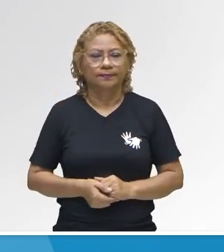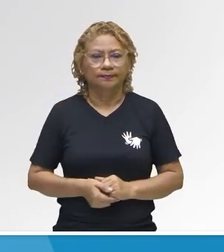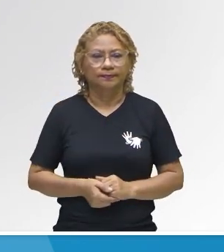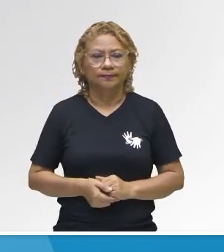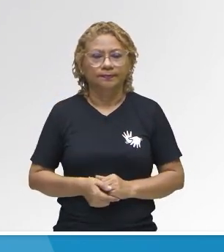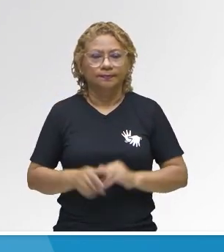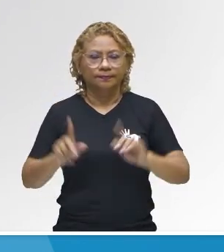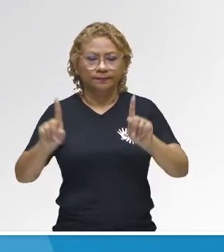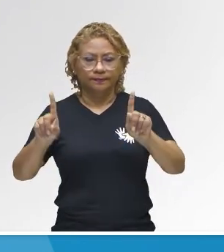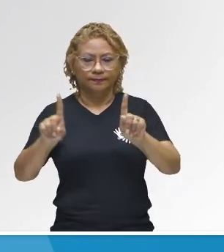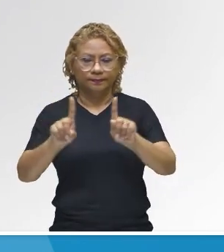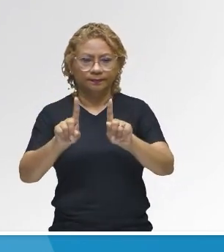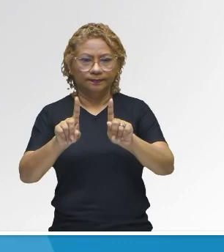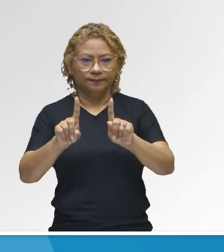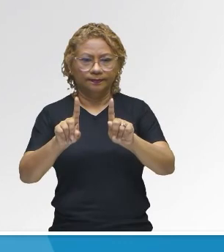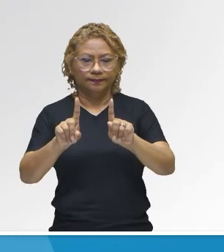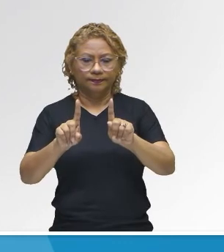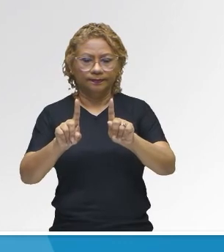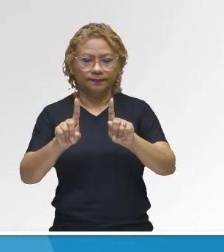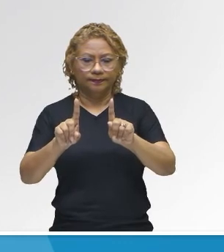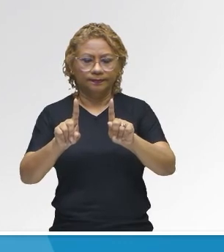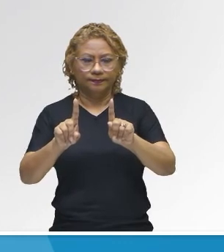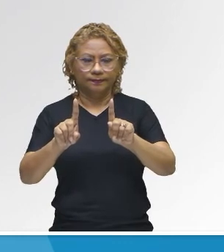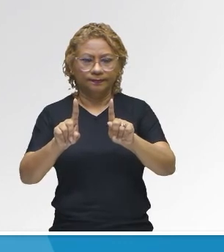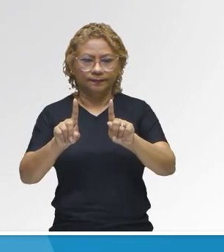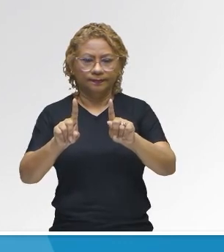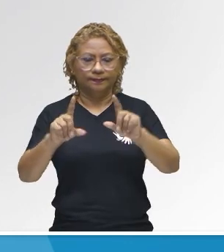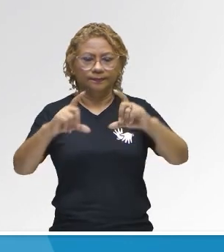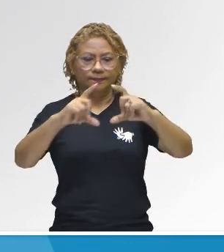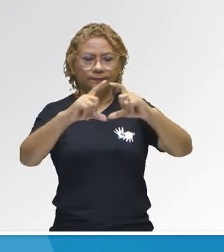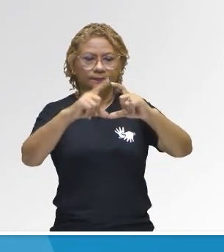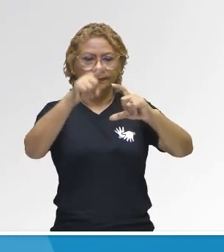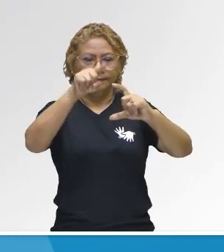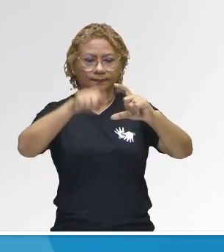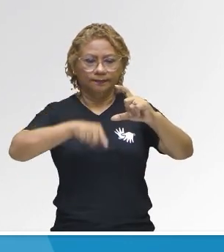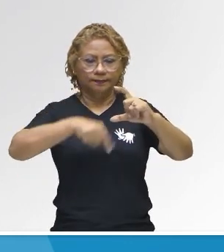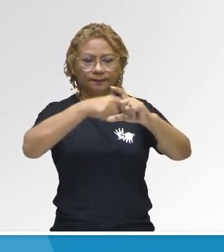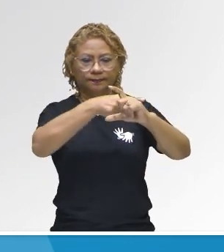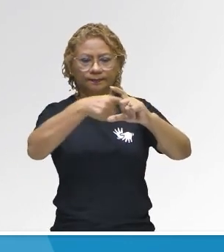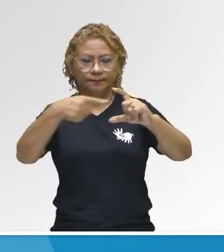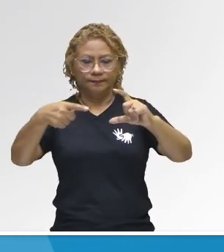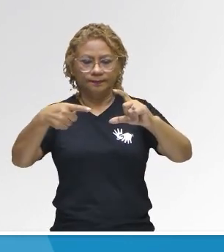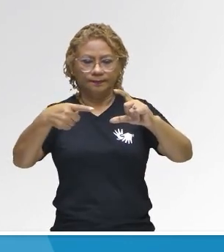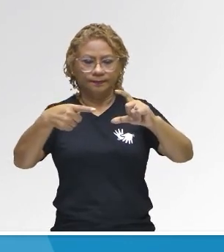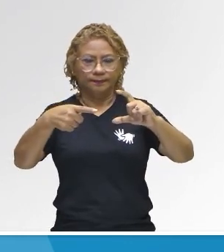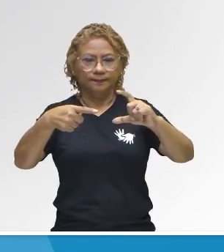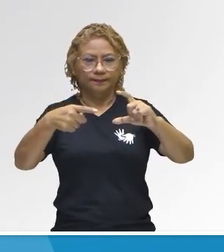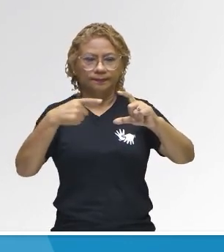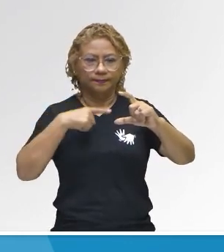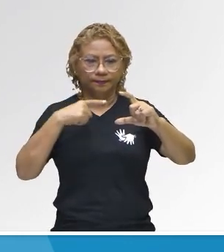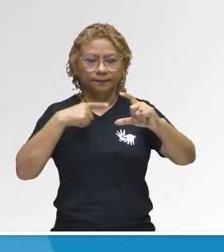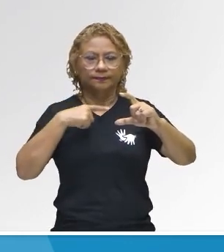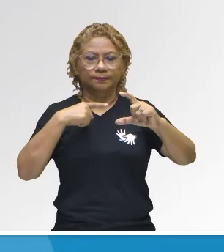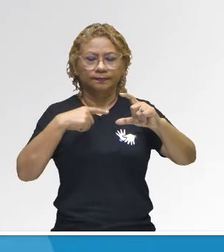para poder identificar o valor da tangente desse ângulo.